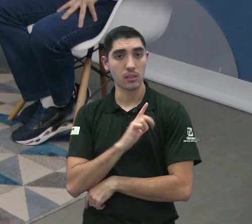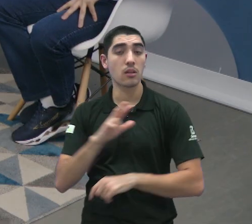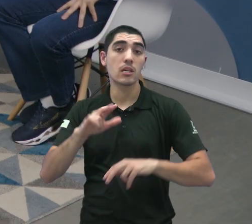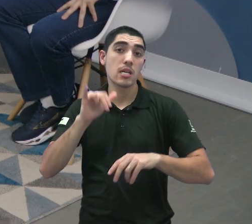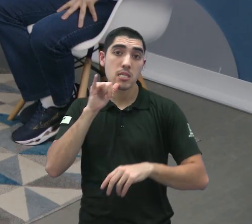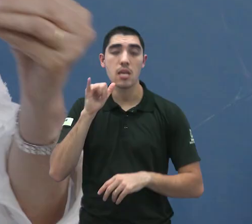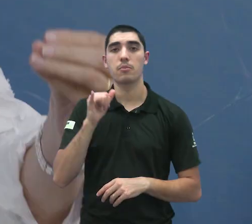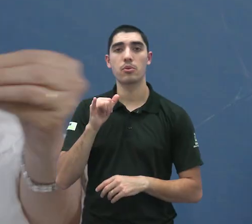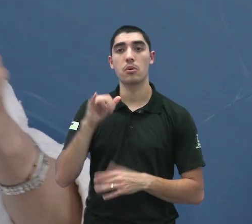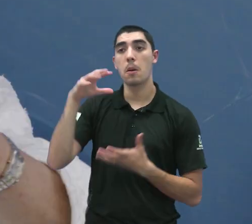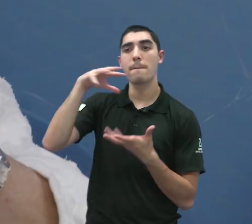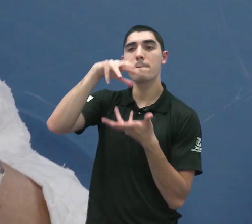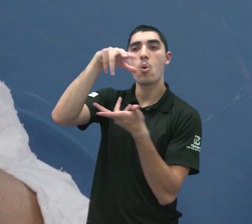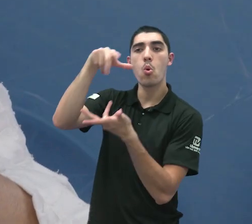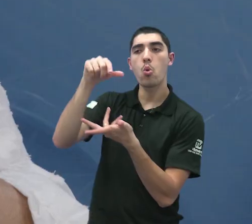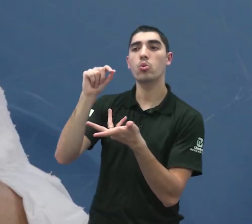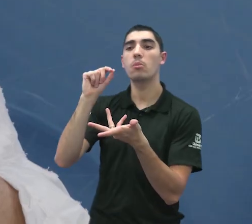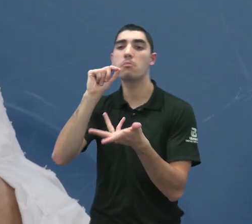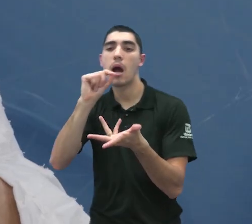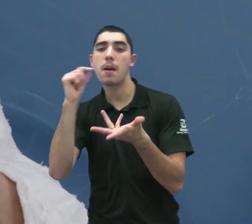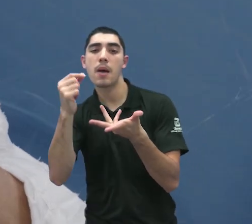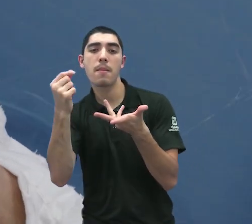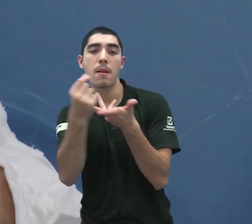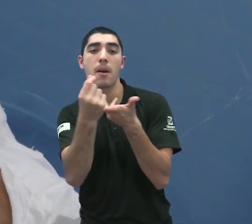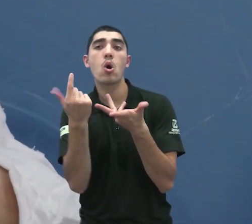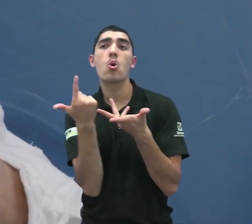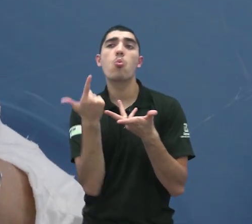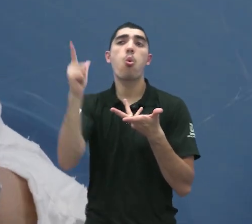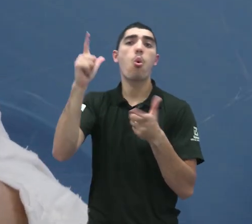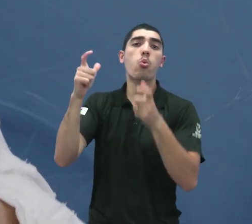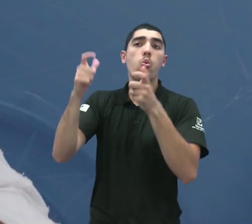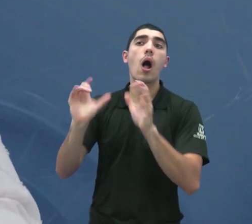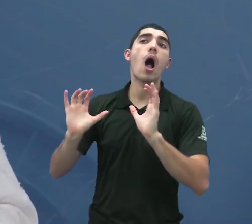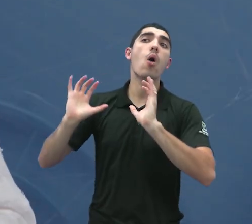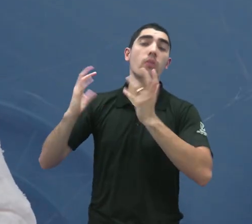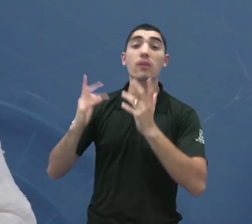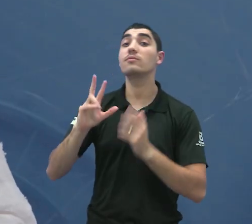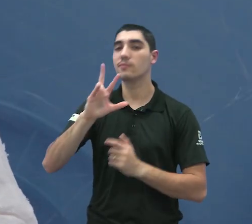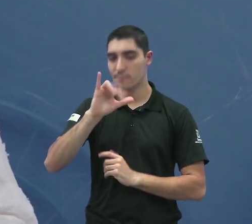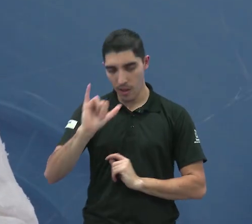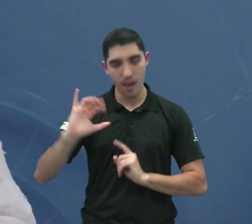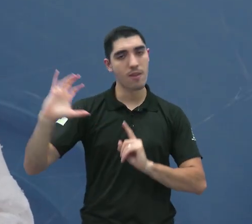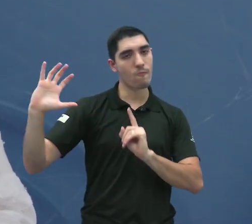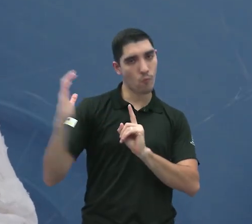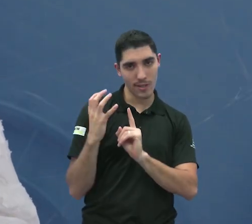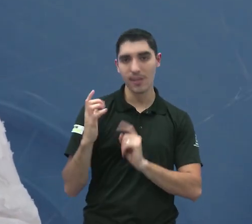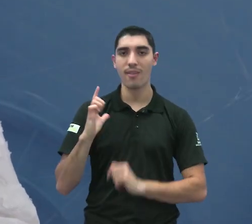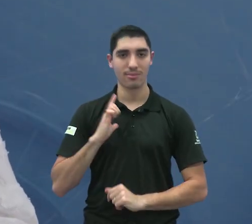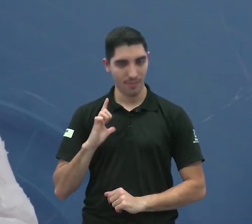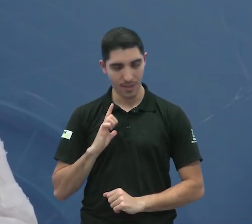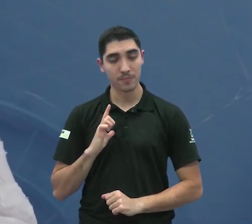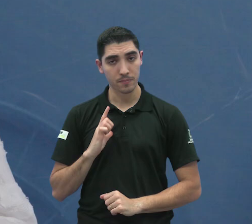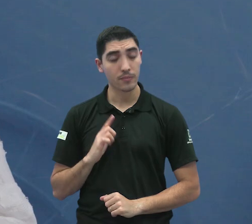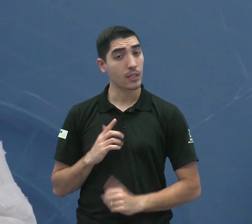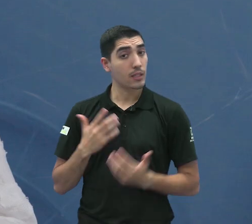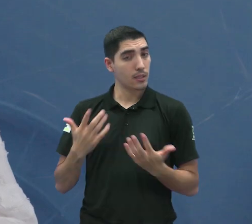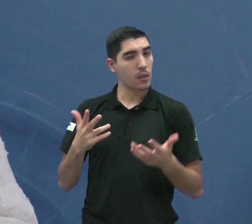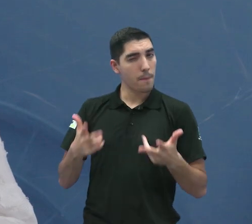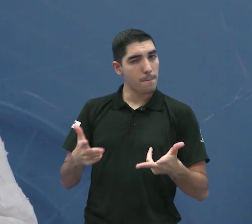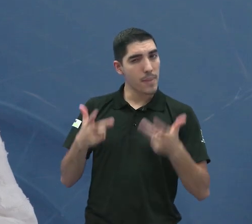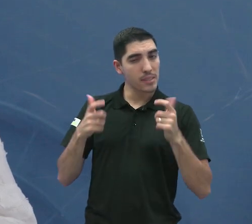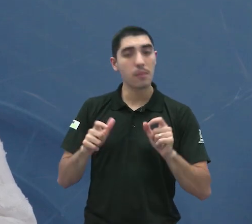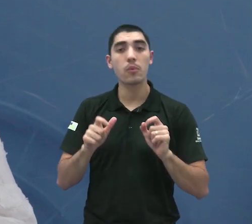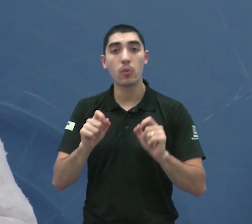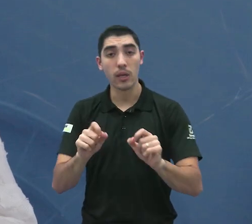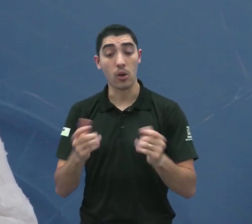numa parte do mundo sobre outros lugares, né? Isso acontece, isso vai impactar de todas as formas. E vejo, de fato, nessa